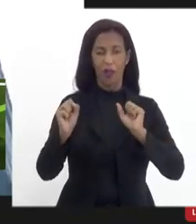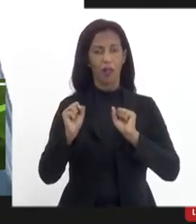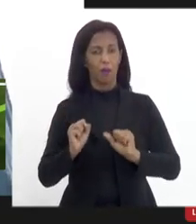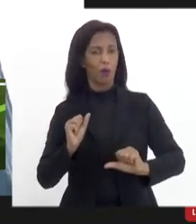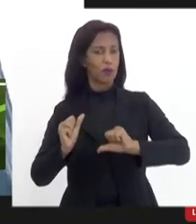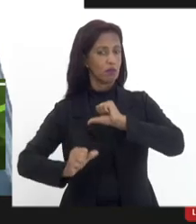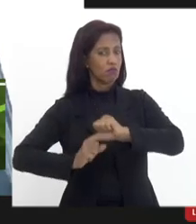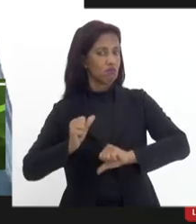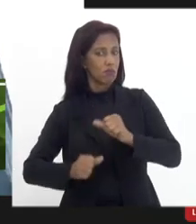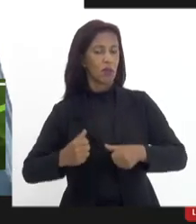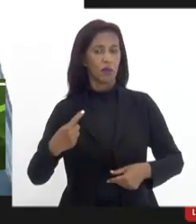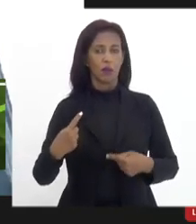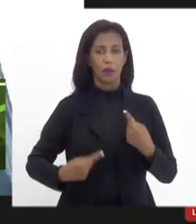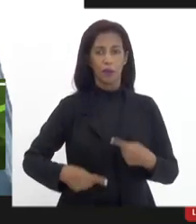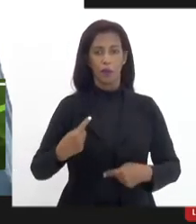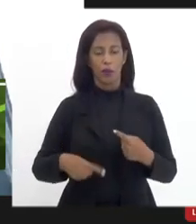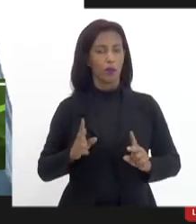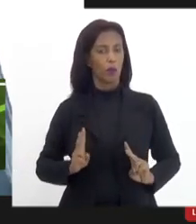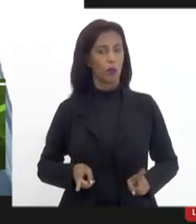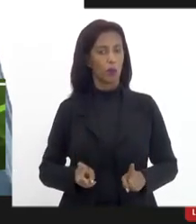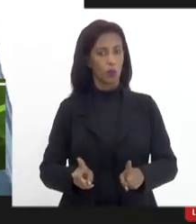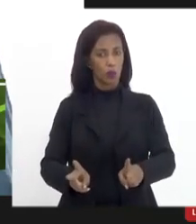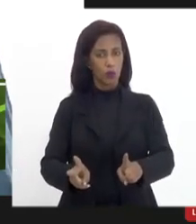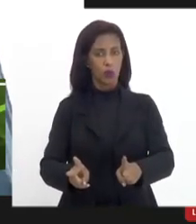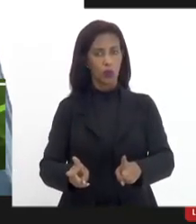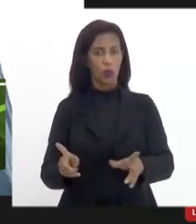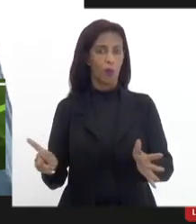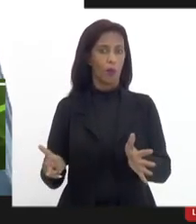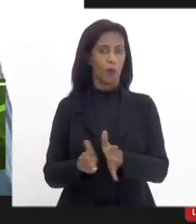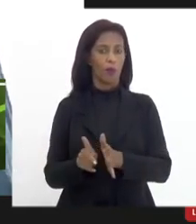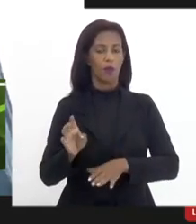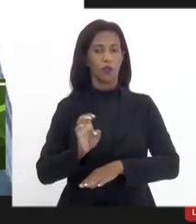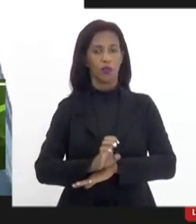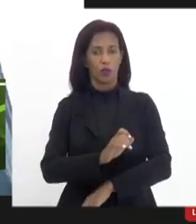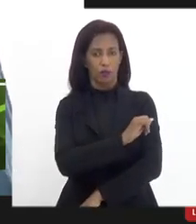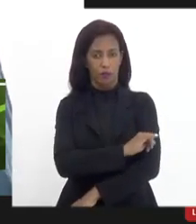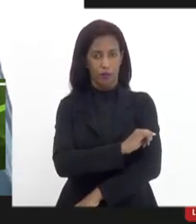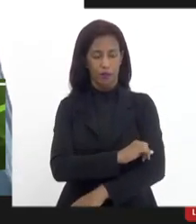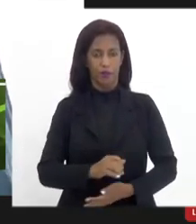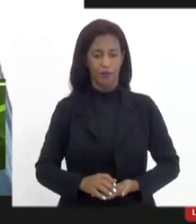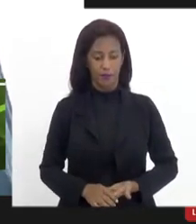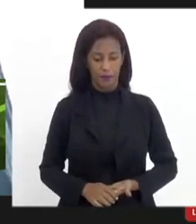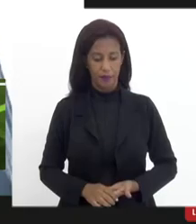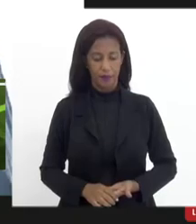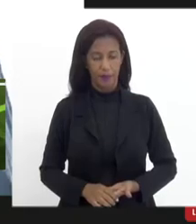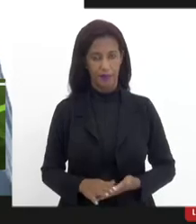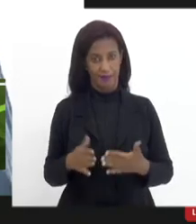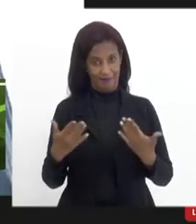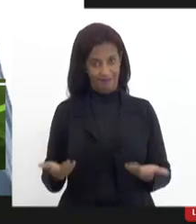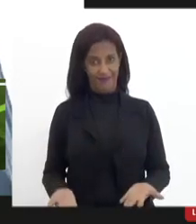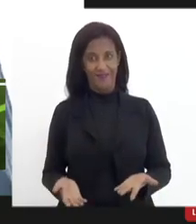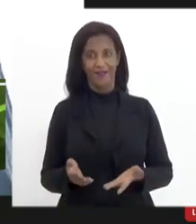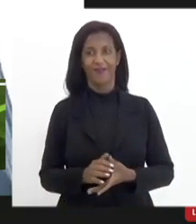uma política de permanência e perenidade no estado do Rio de Janeiro. É isso.